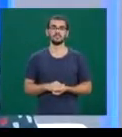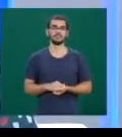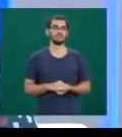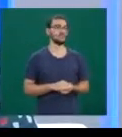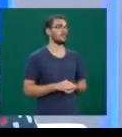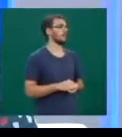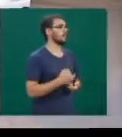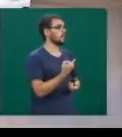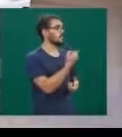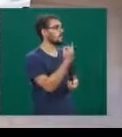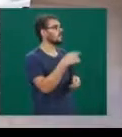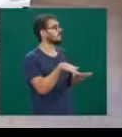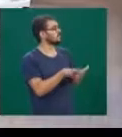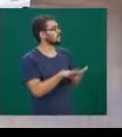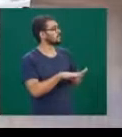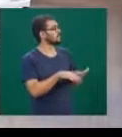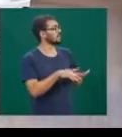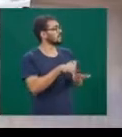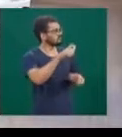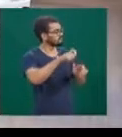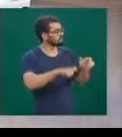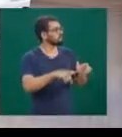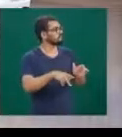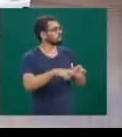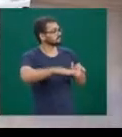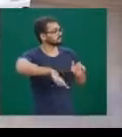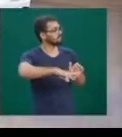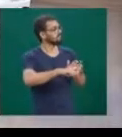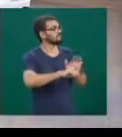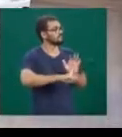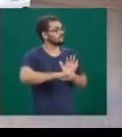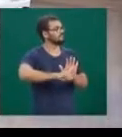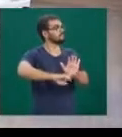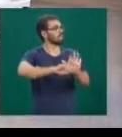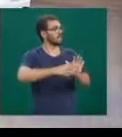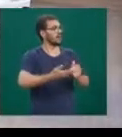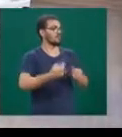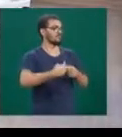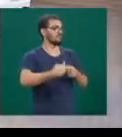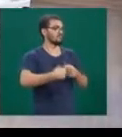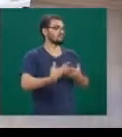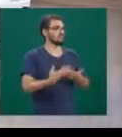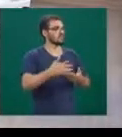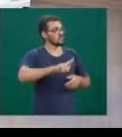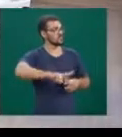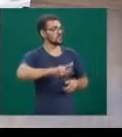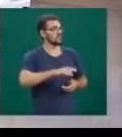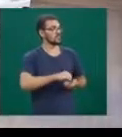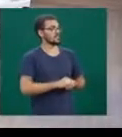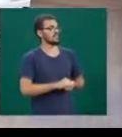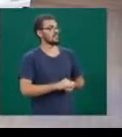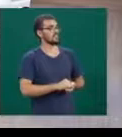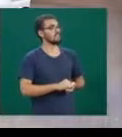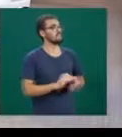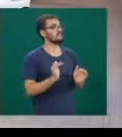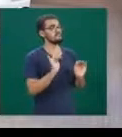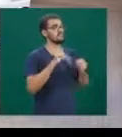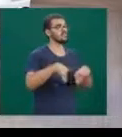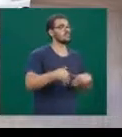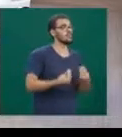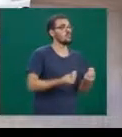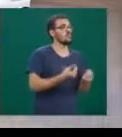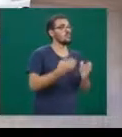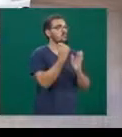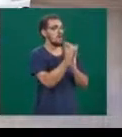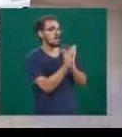Importante, porque é uma escritora nossa, né? E que vai representar muito bem a gente num festival com tantos nomes importantes. Só pra gente fechar, quem quiser saber mais sobre a programação,